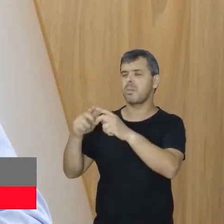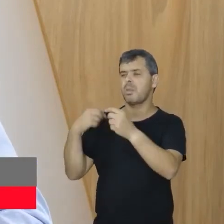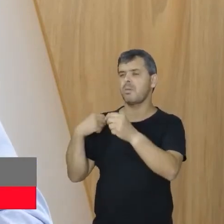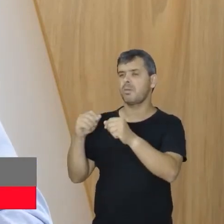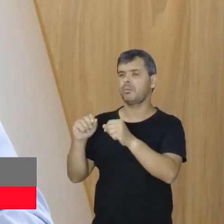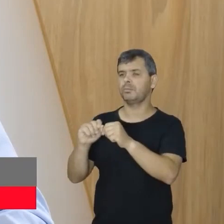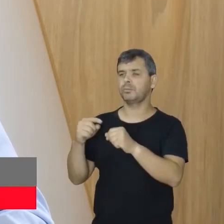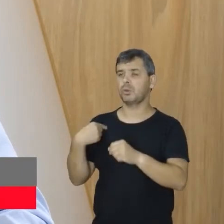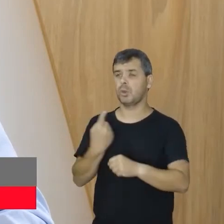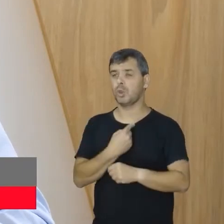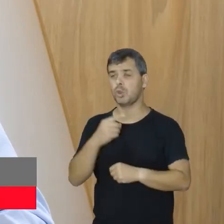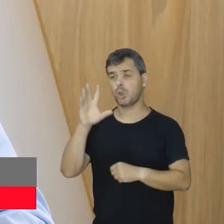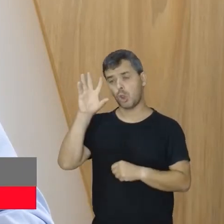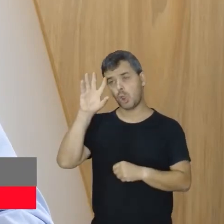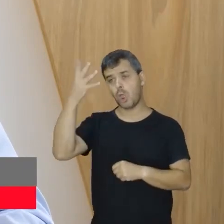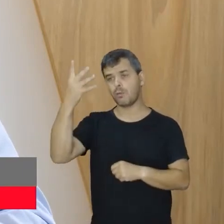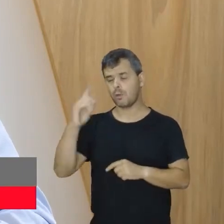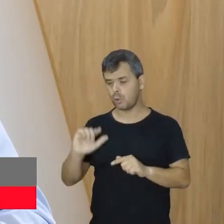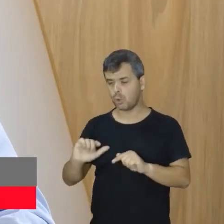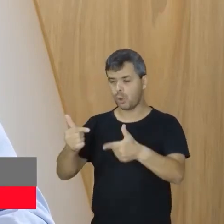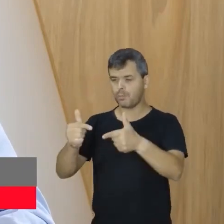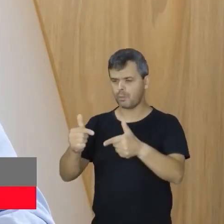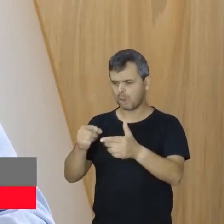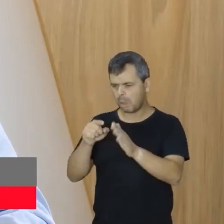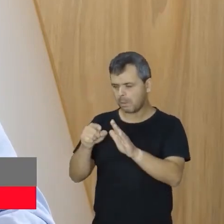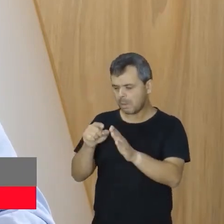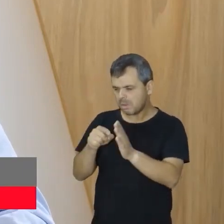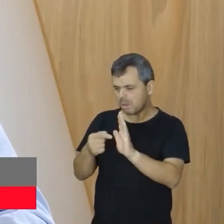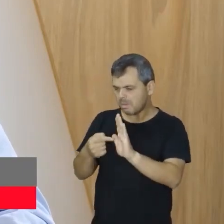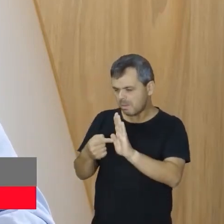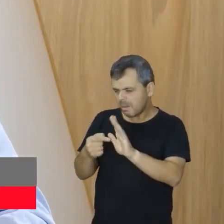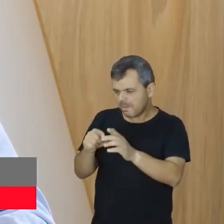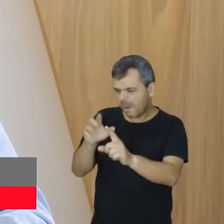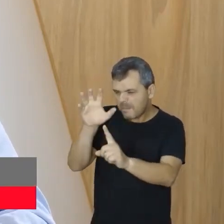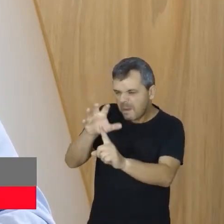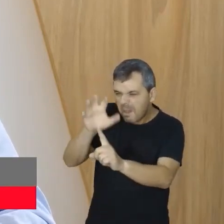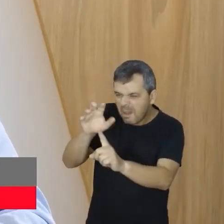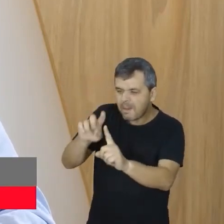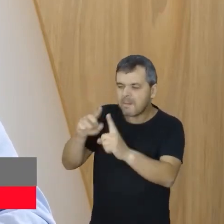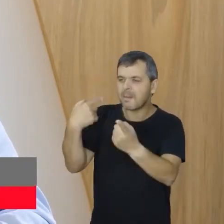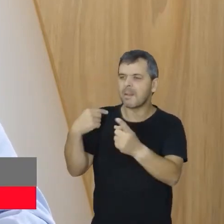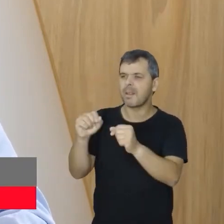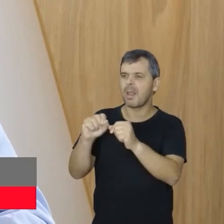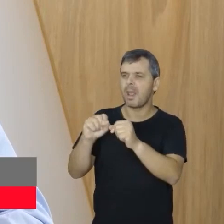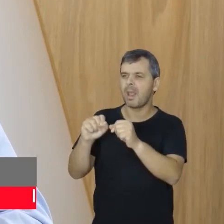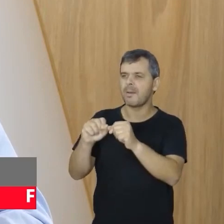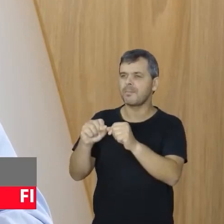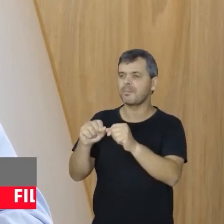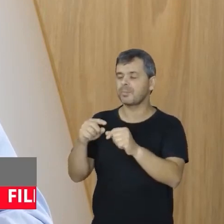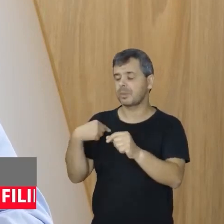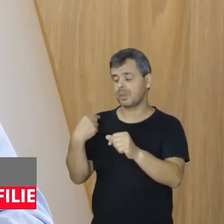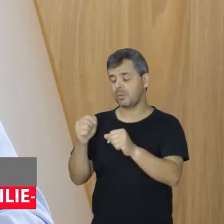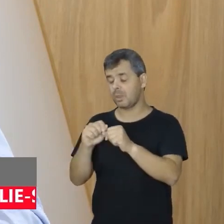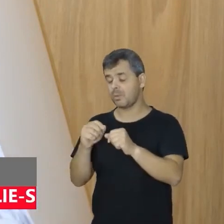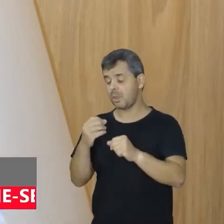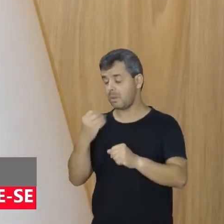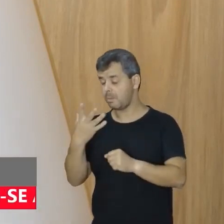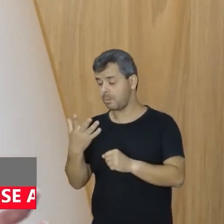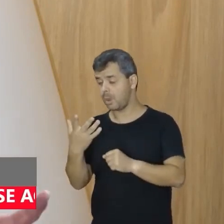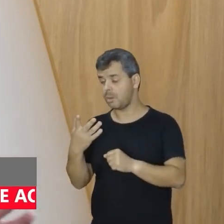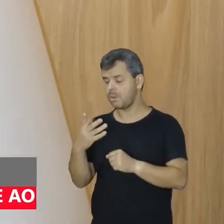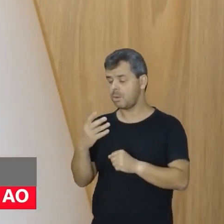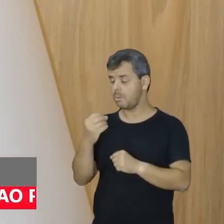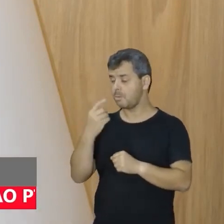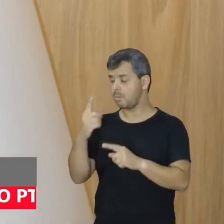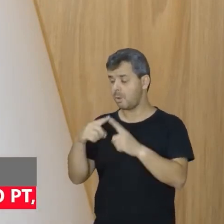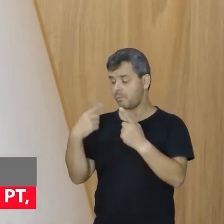colocados. Nós resolvemos encarar, eles cutucaram a onça com vara curta e acabou que, nesse sentido, foi positivo para mostrar o que